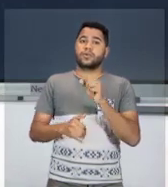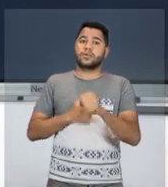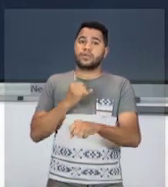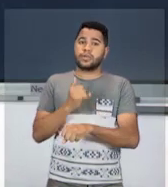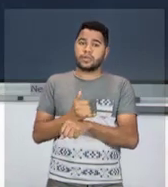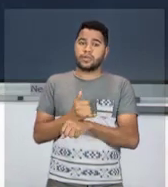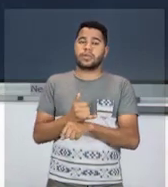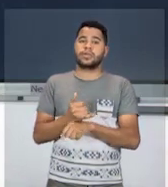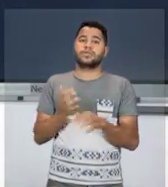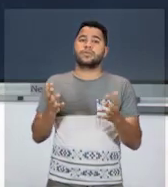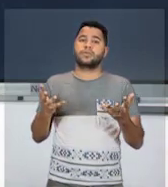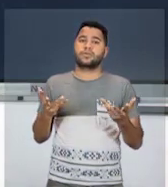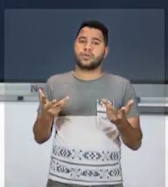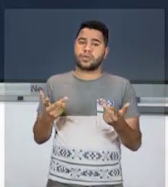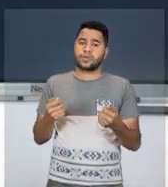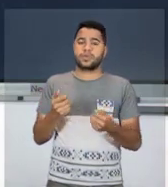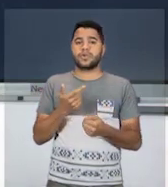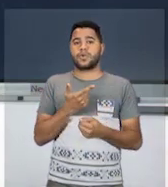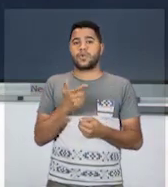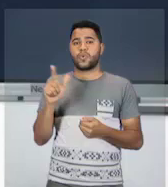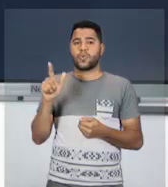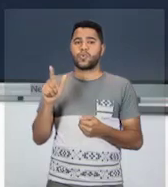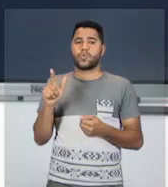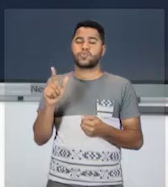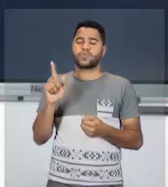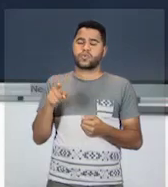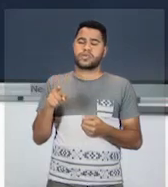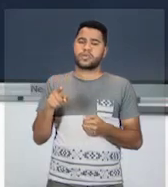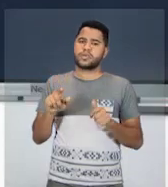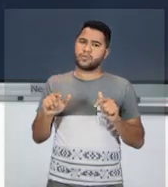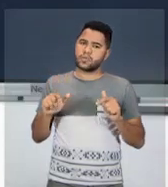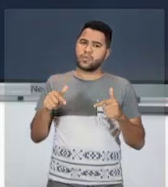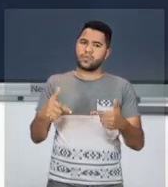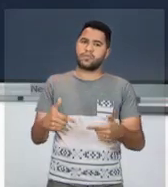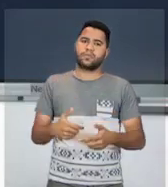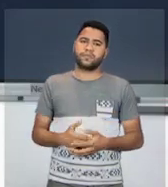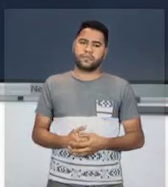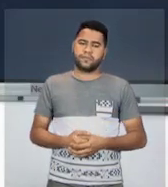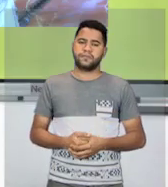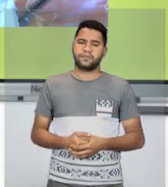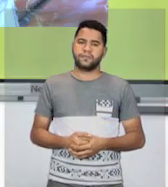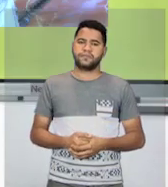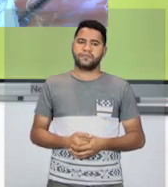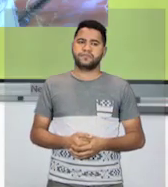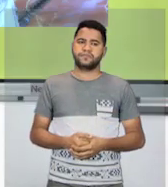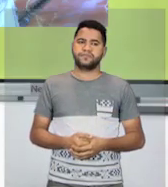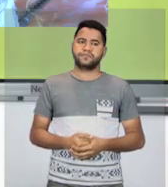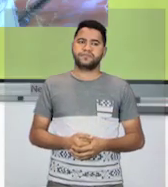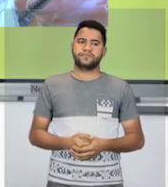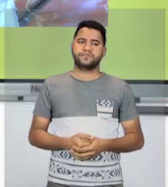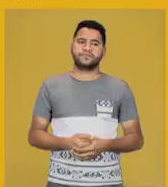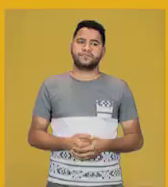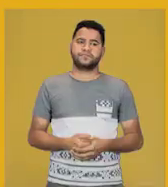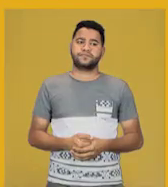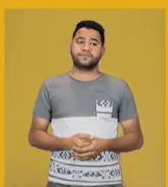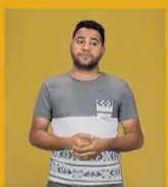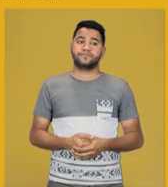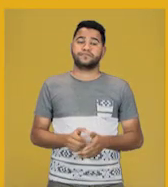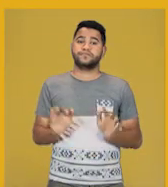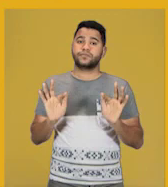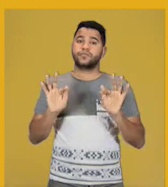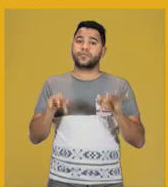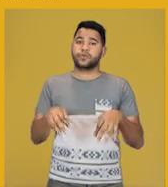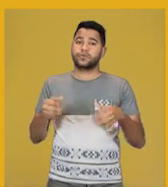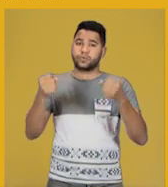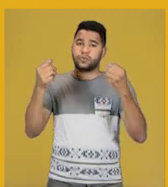internet de qualidade que é outro. Aí que temos que lutar por isso E ai por